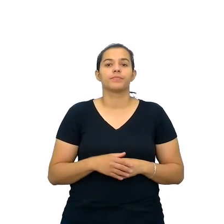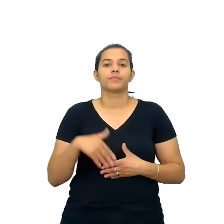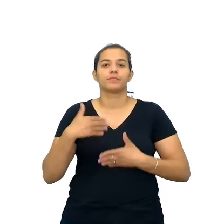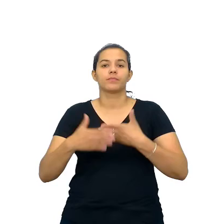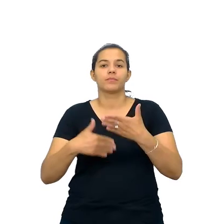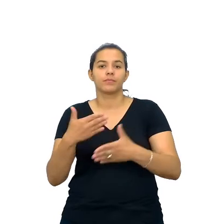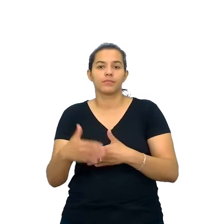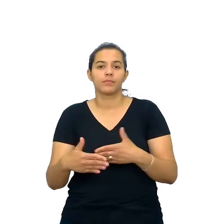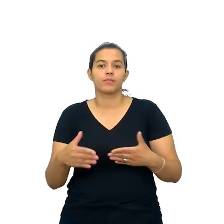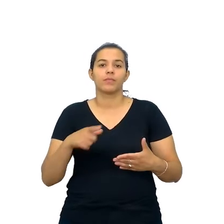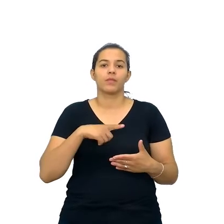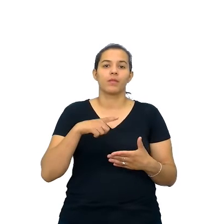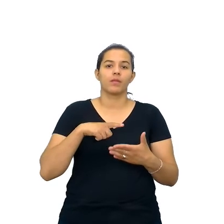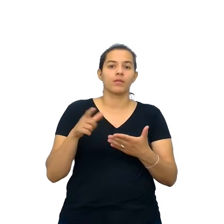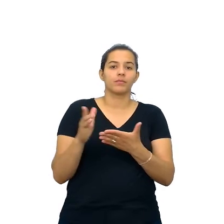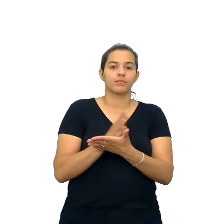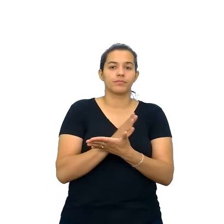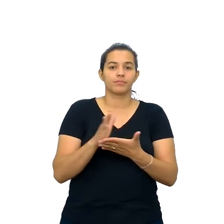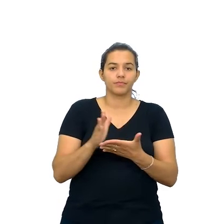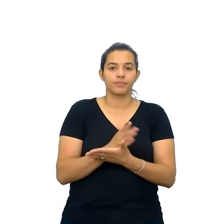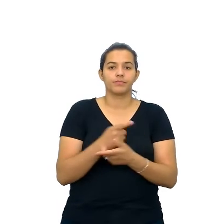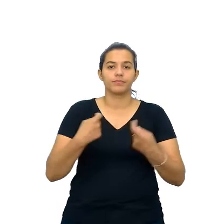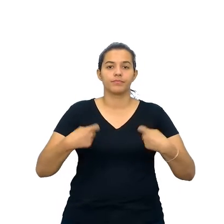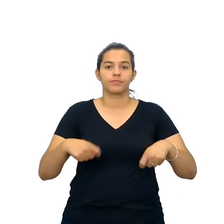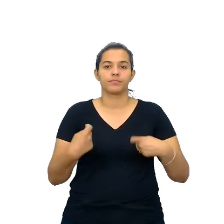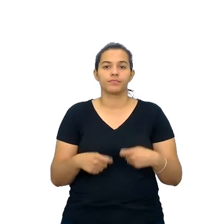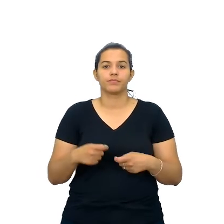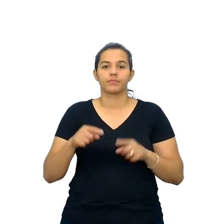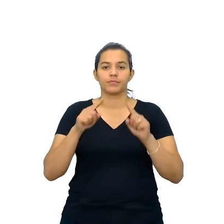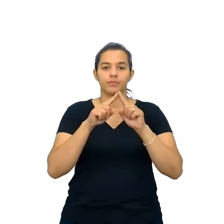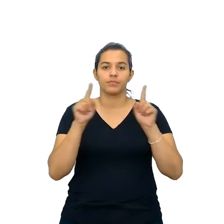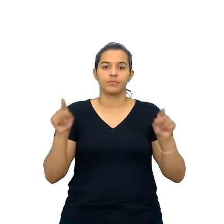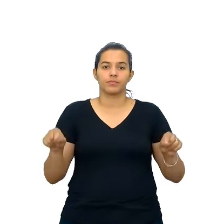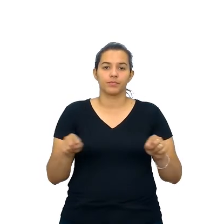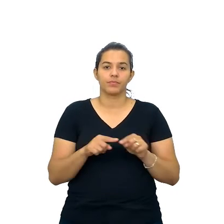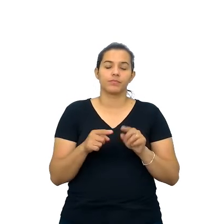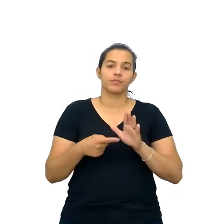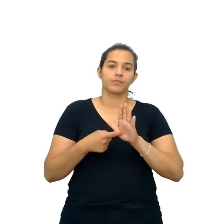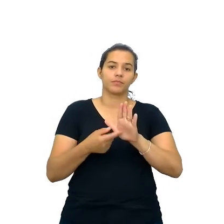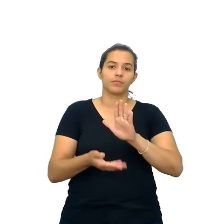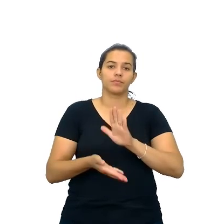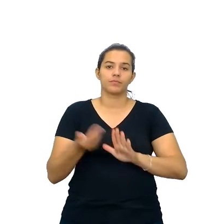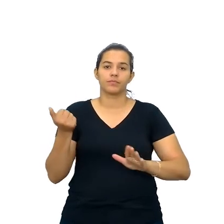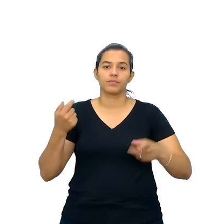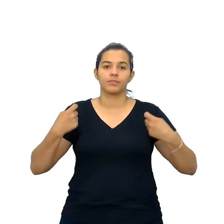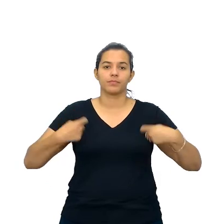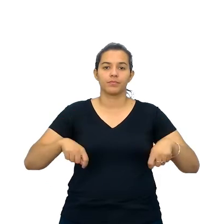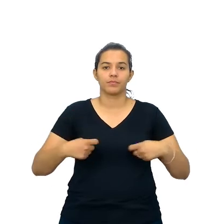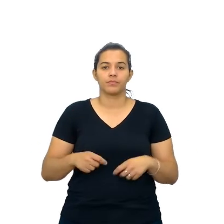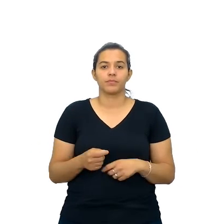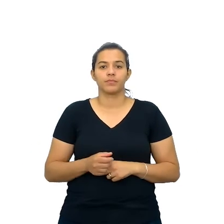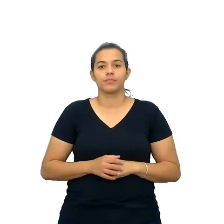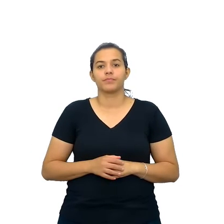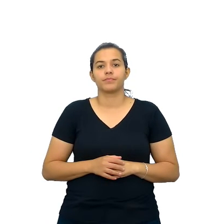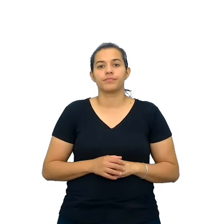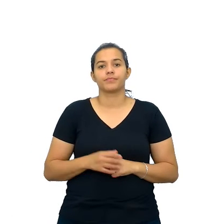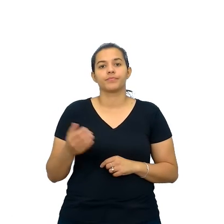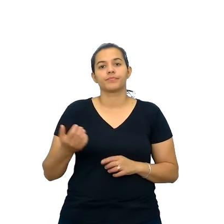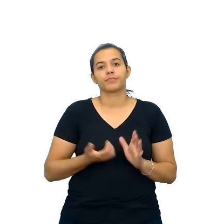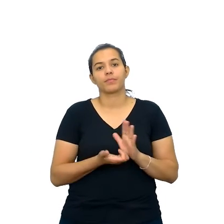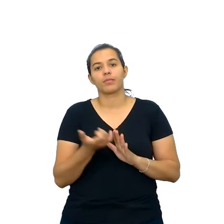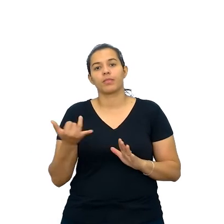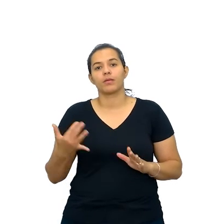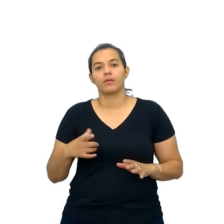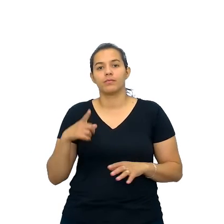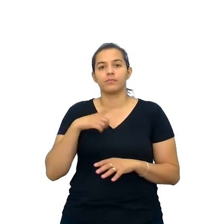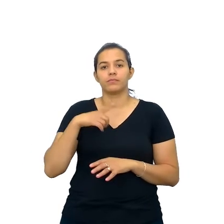consequentemente, retirar a área da circunferência do quadrado. Então, olha só quanto que ele está utilizando de foco